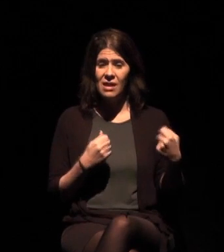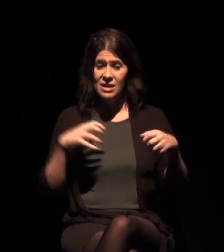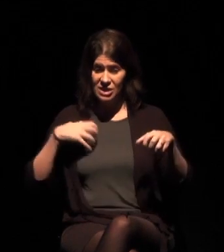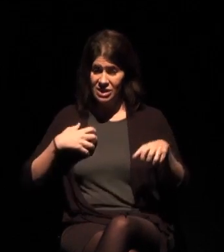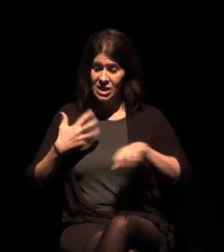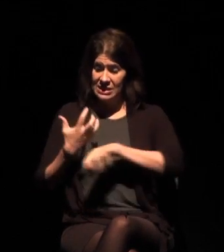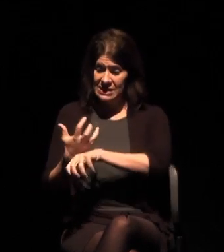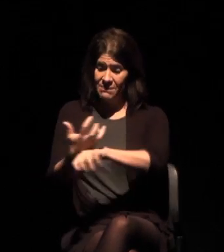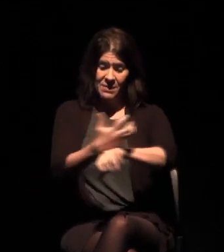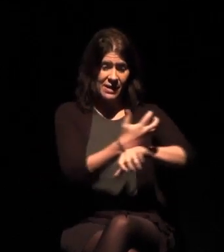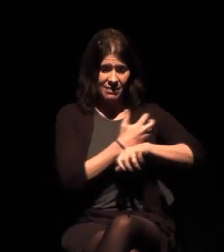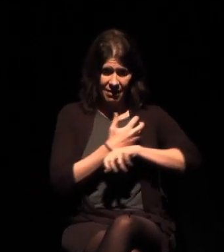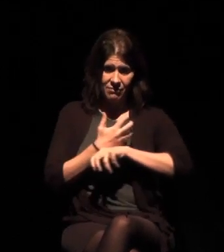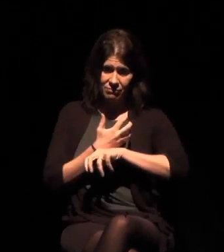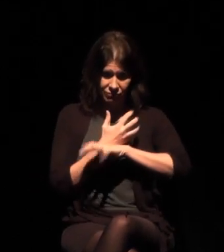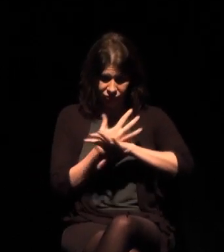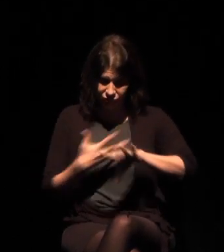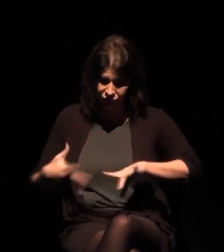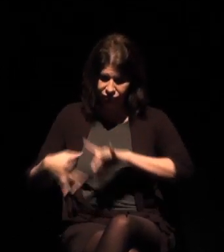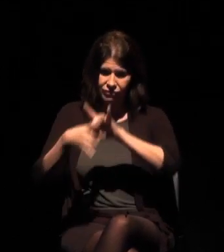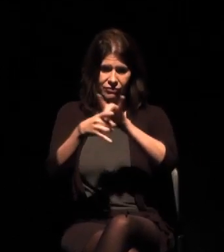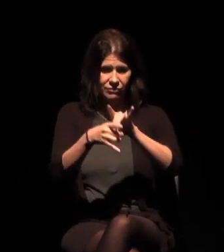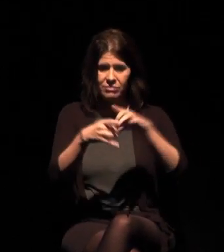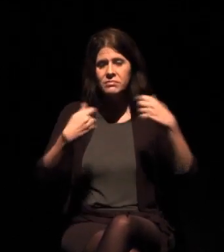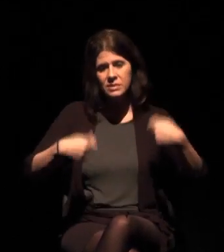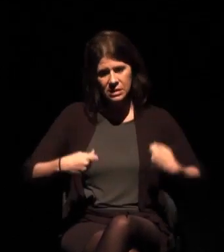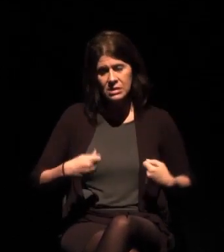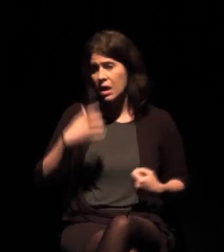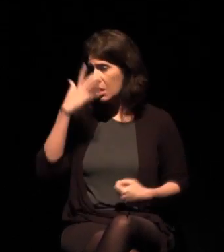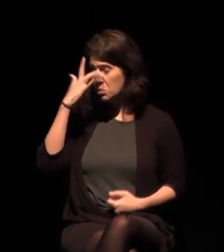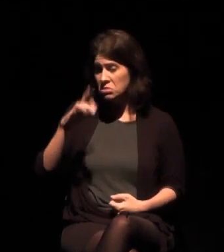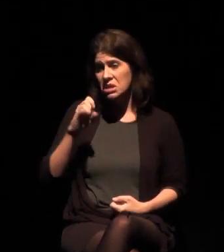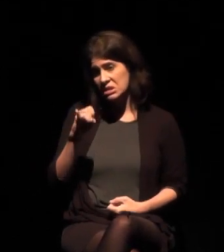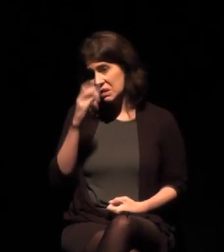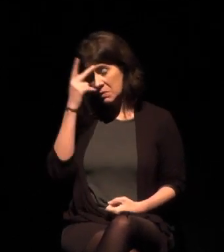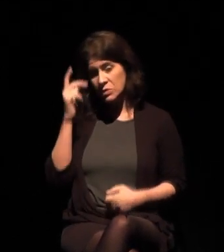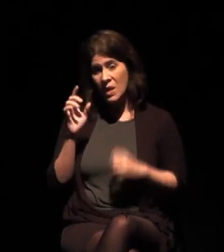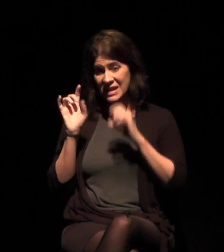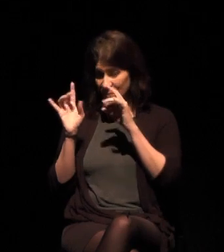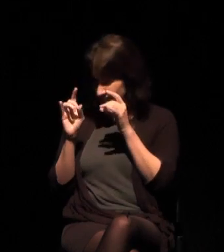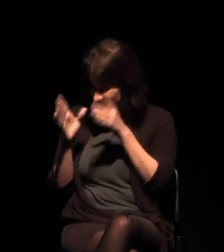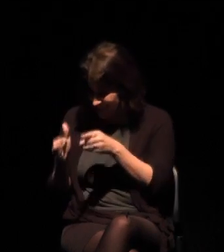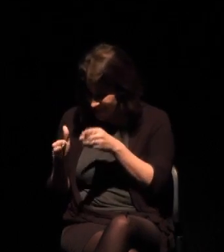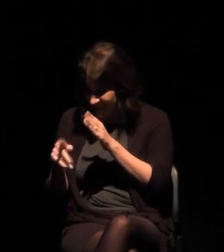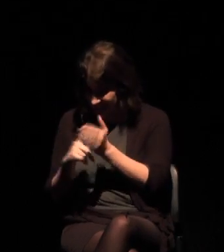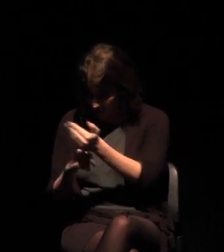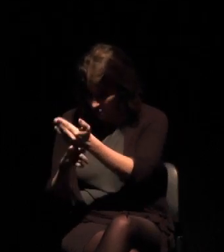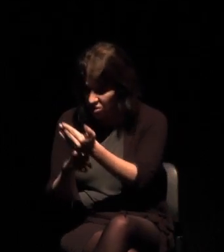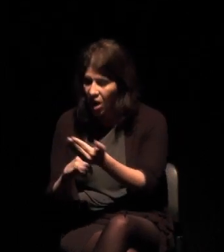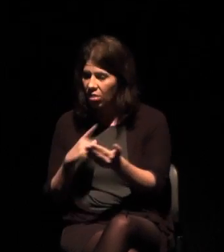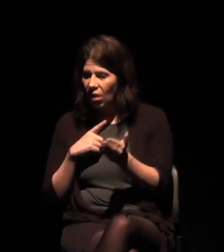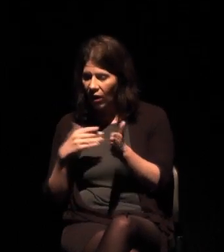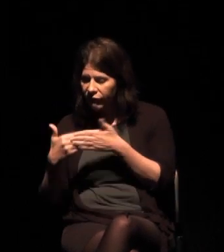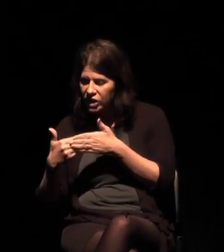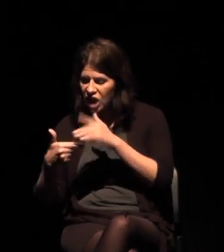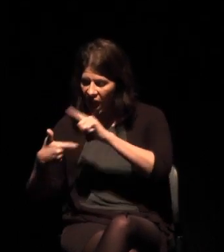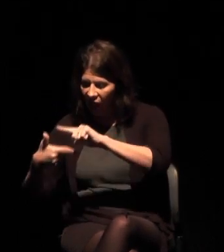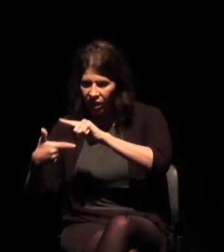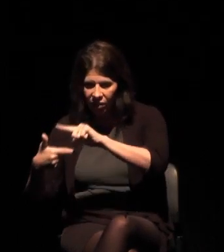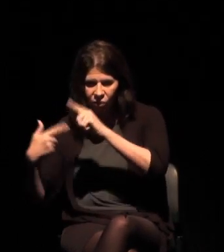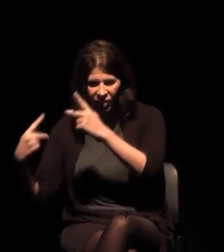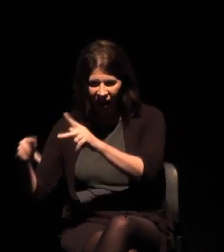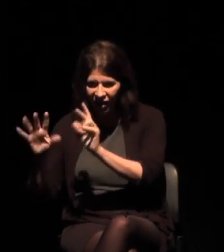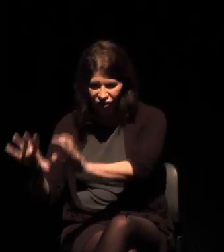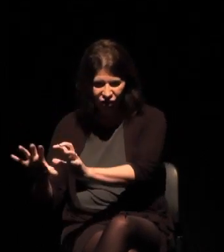dos especialistas da alta tecnologia estão assim tão dispostos a abrir mais uma vez a em abstrato